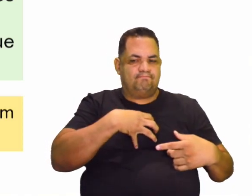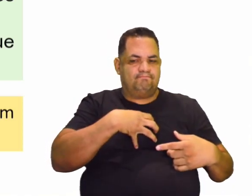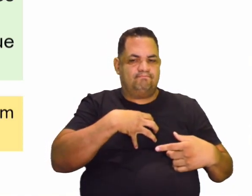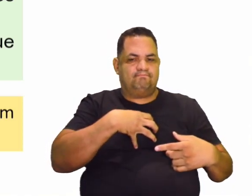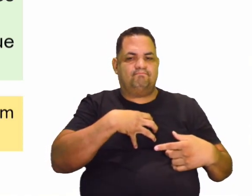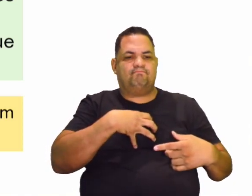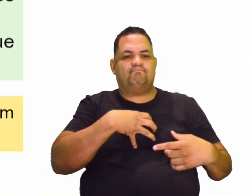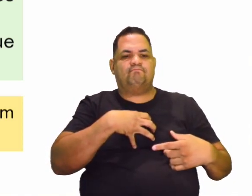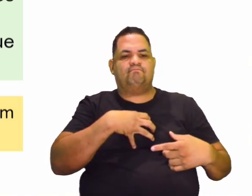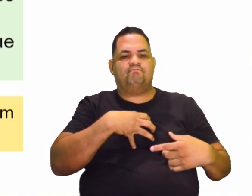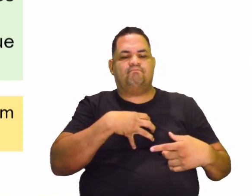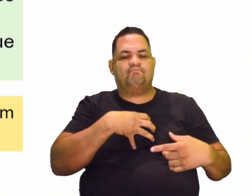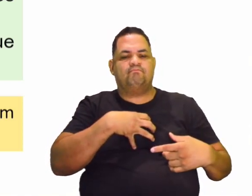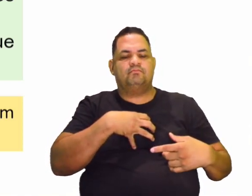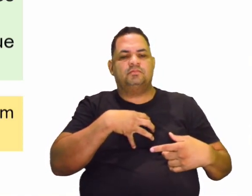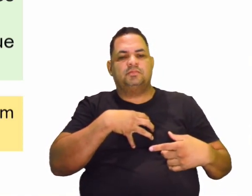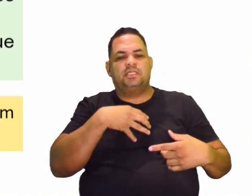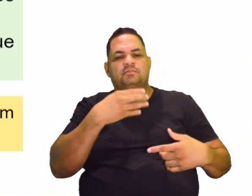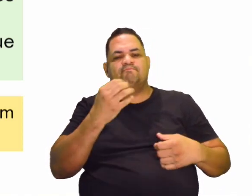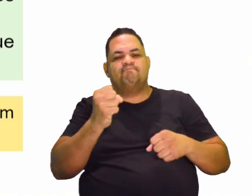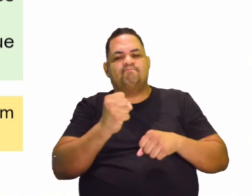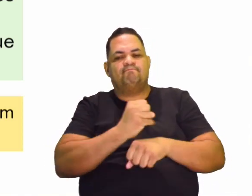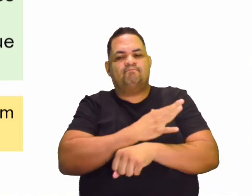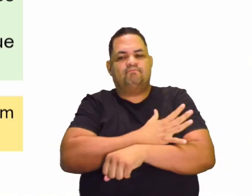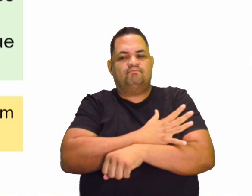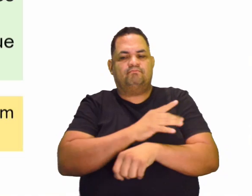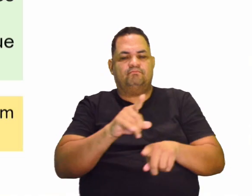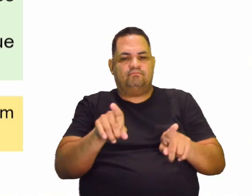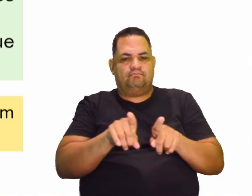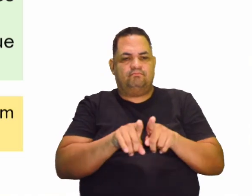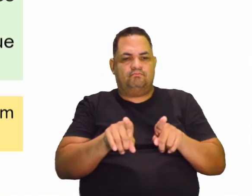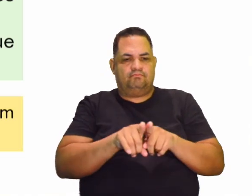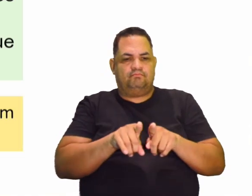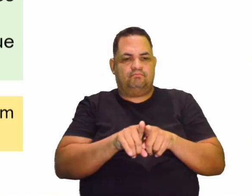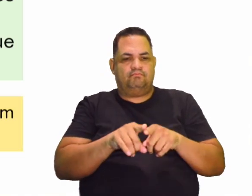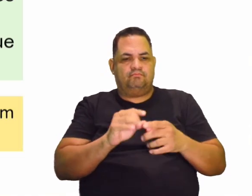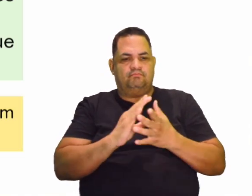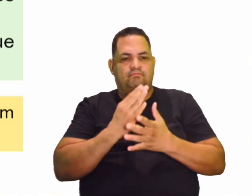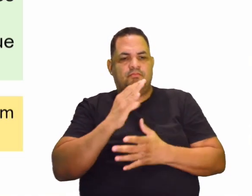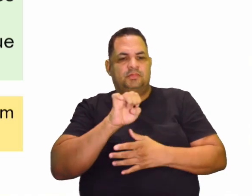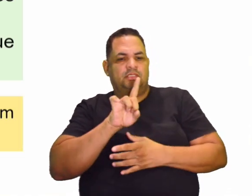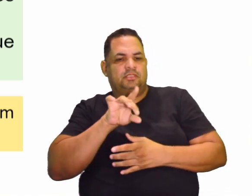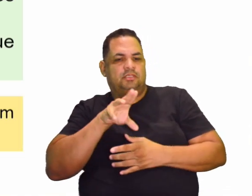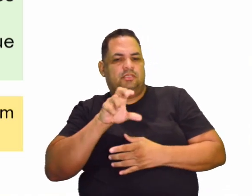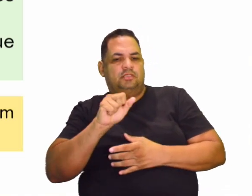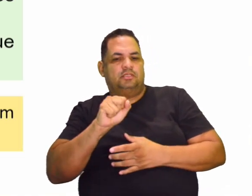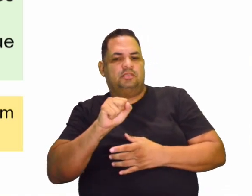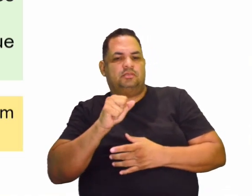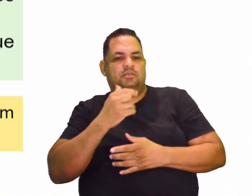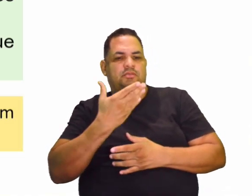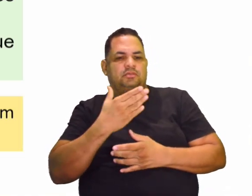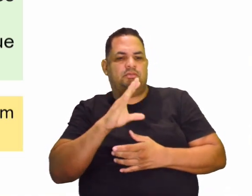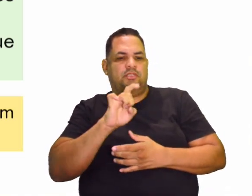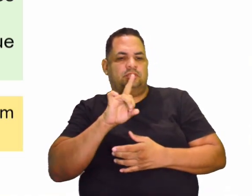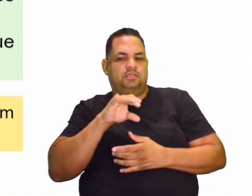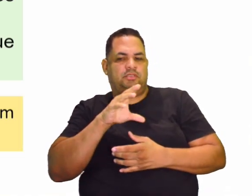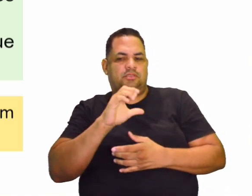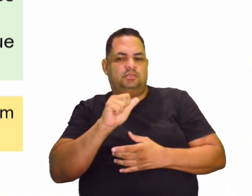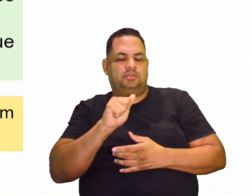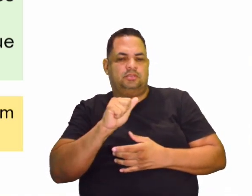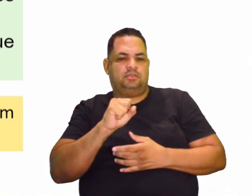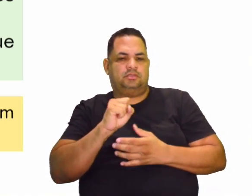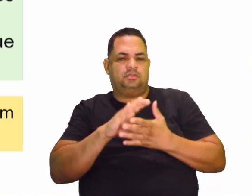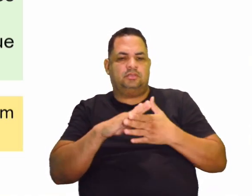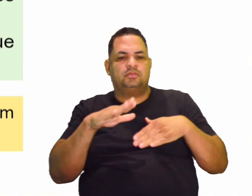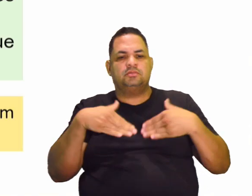amigo, focada nos sentimentos e nas emoções. E as cantigas satíricas, a palavra já está dizendo, sátira, é como se